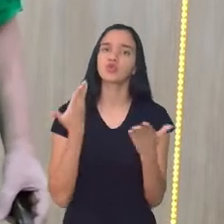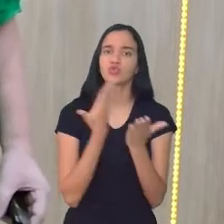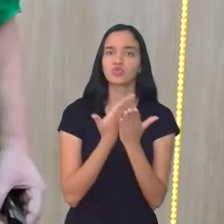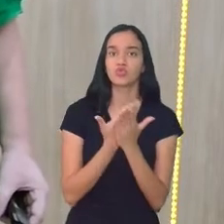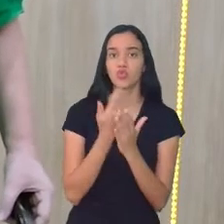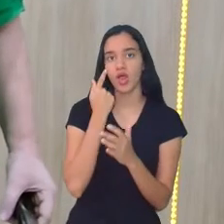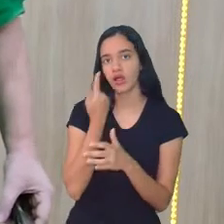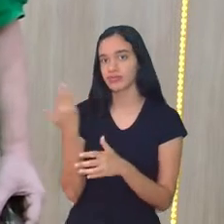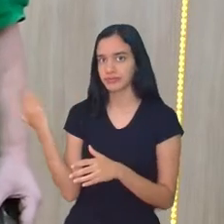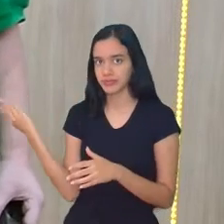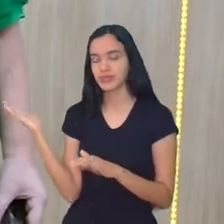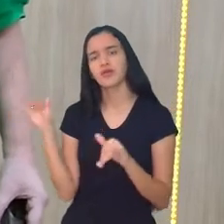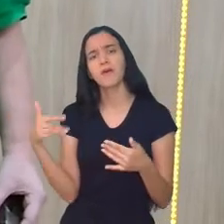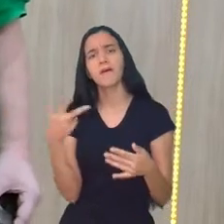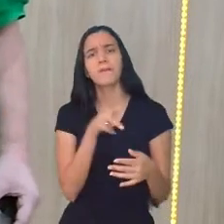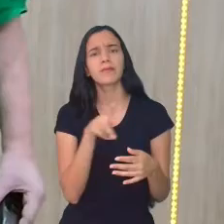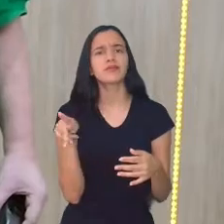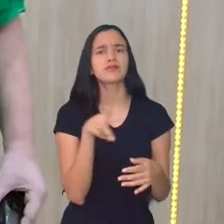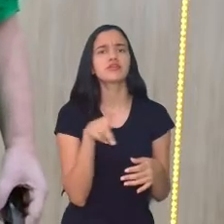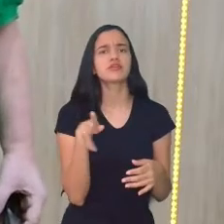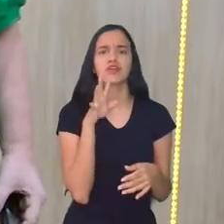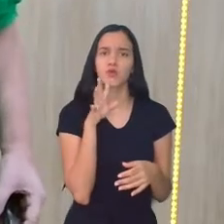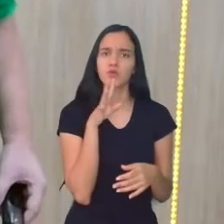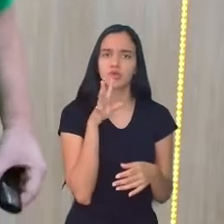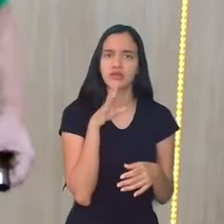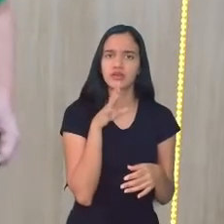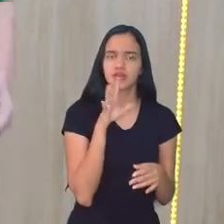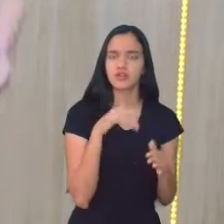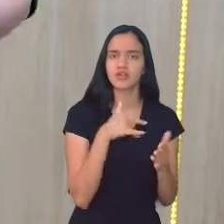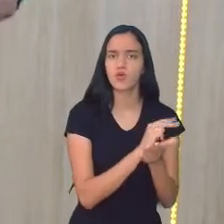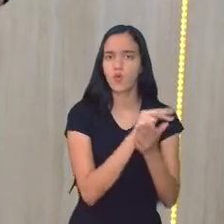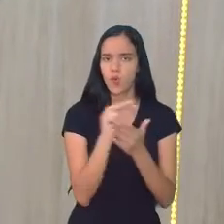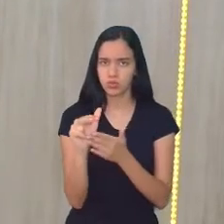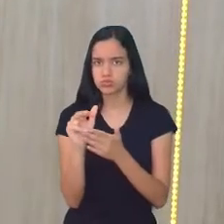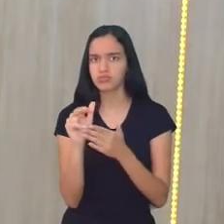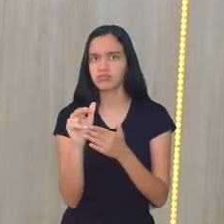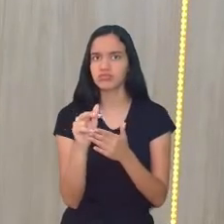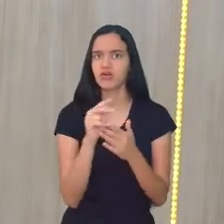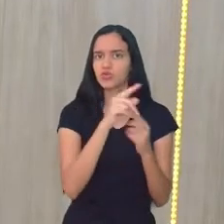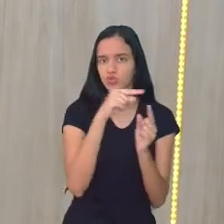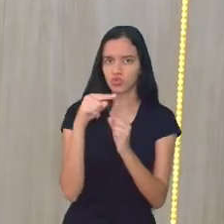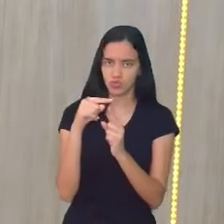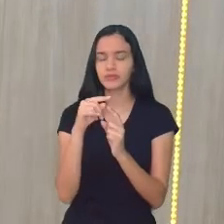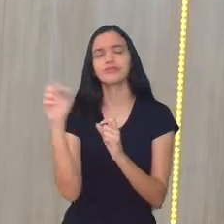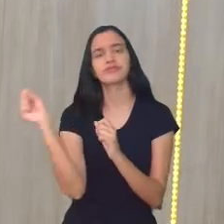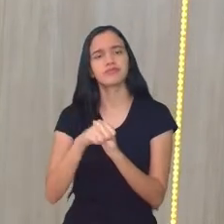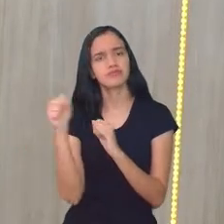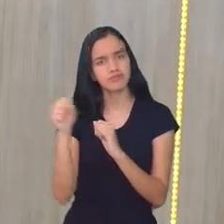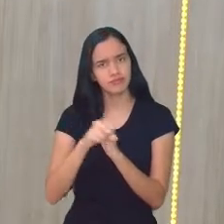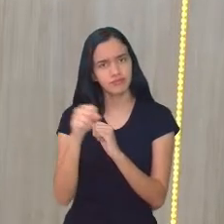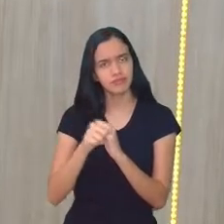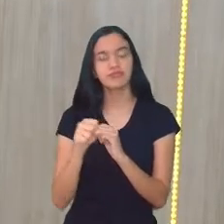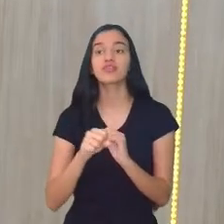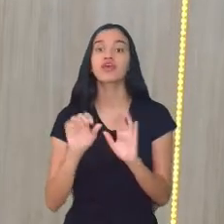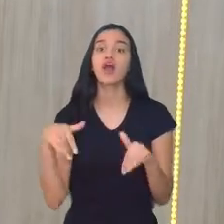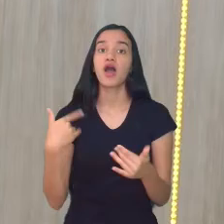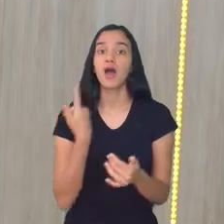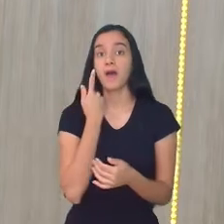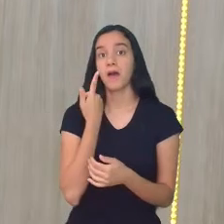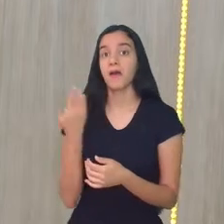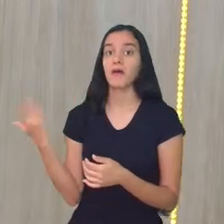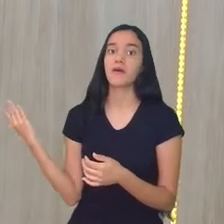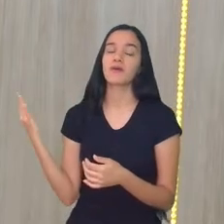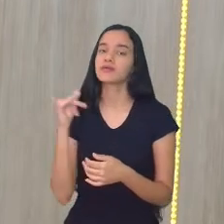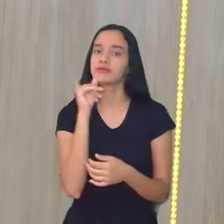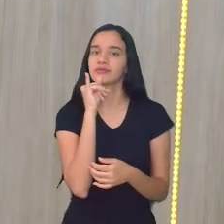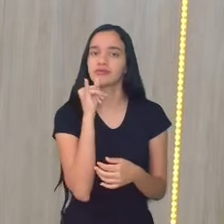é esse aí. Professora, vai conhecer os outros? Vai, num outro momento. Então, aqui eu trouxe um exemplo